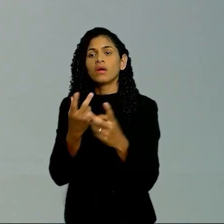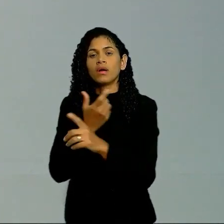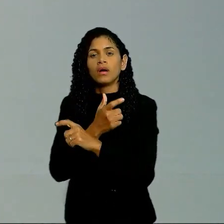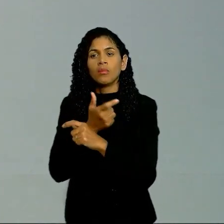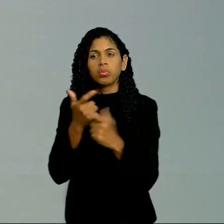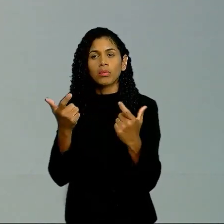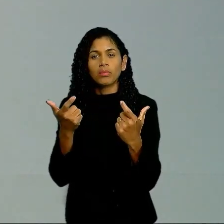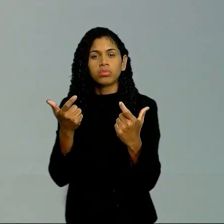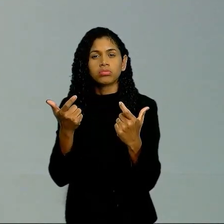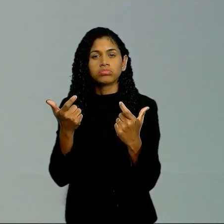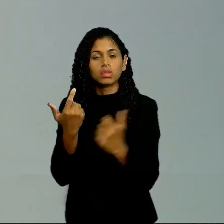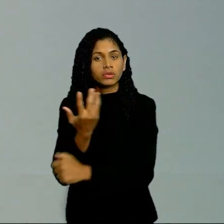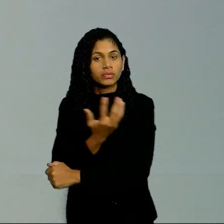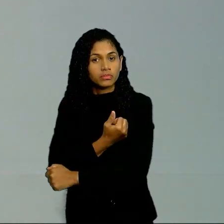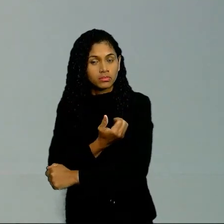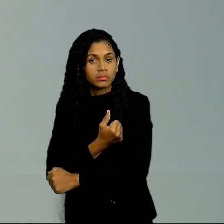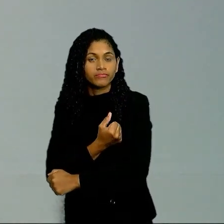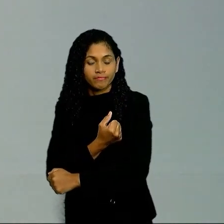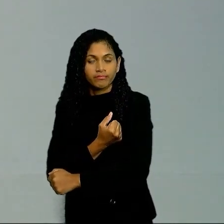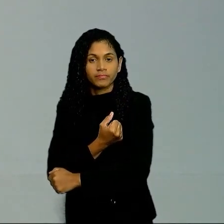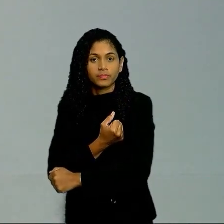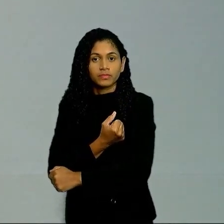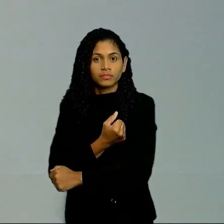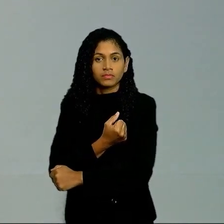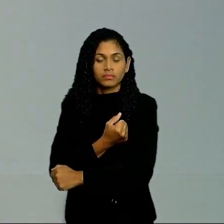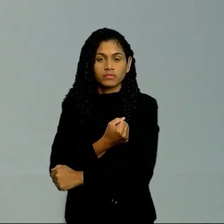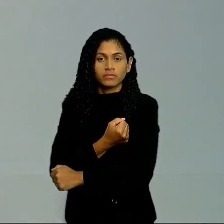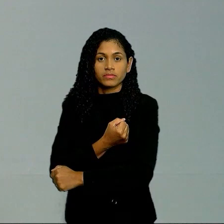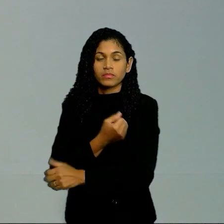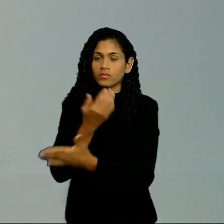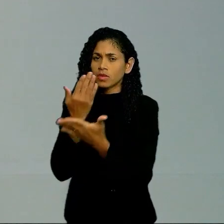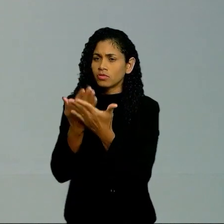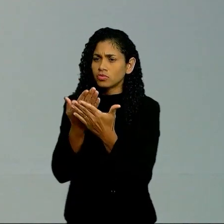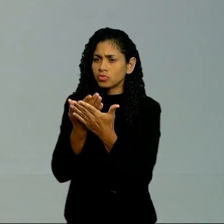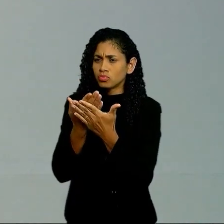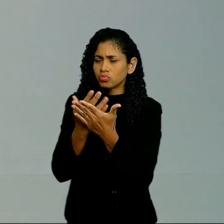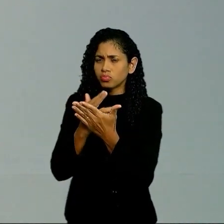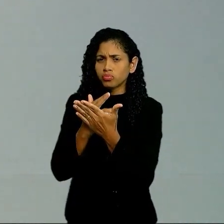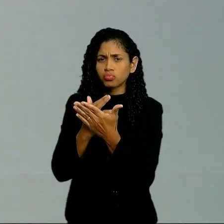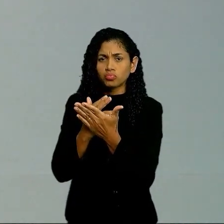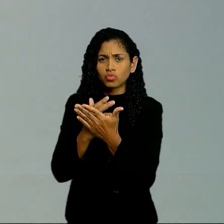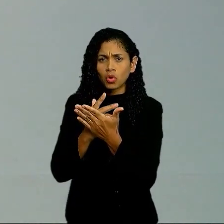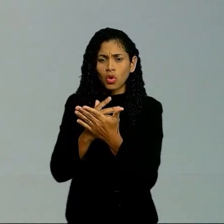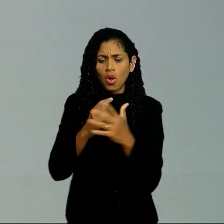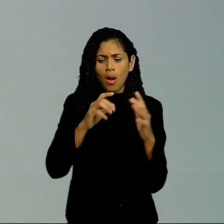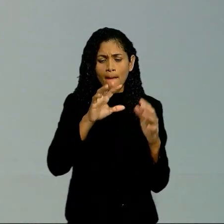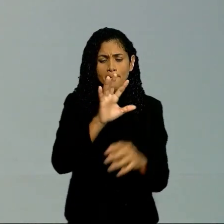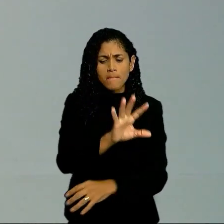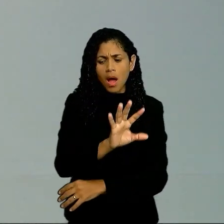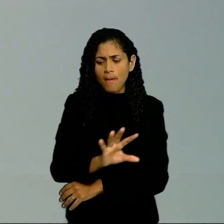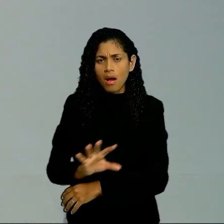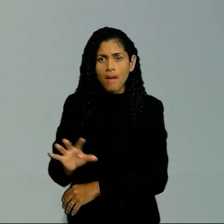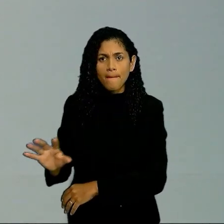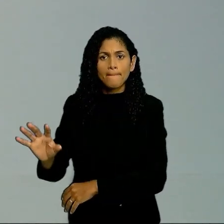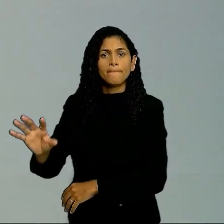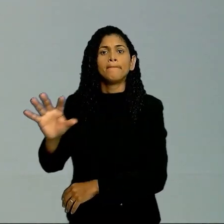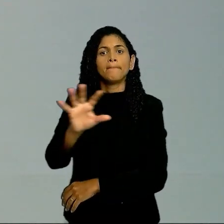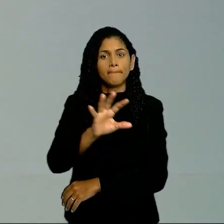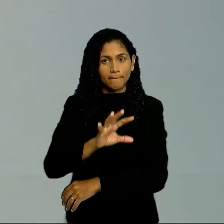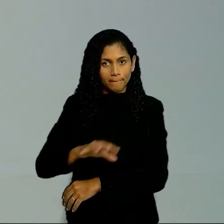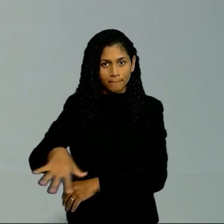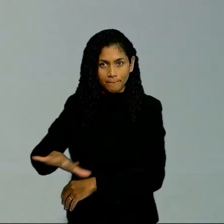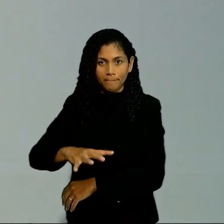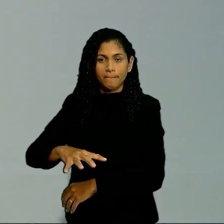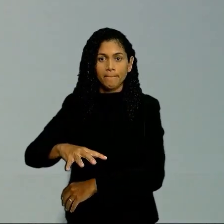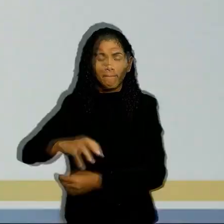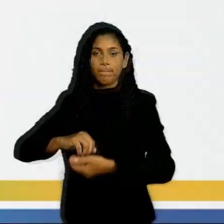momento, ela trabalha, tá, em diversas áreas, em diversos pontos, tudo bem? Para a